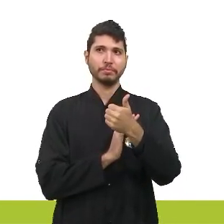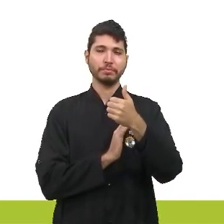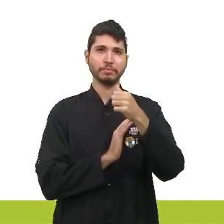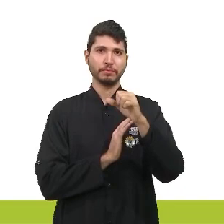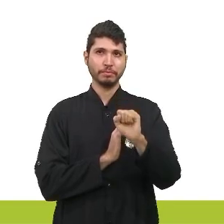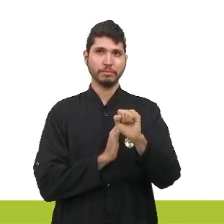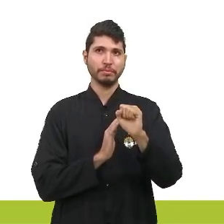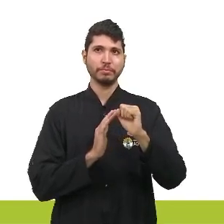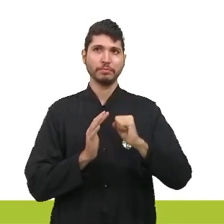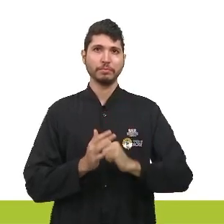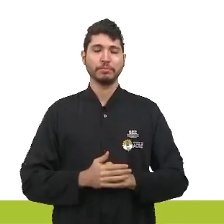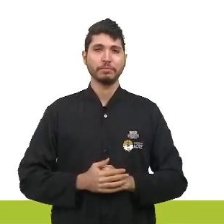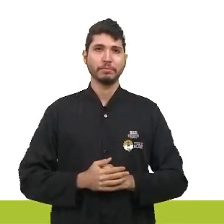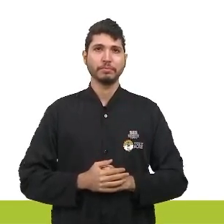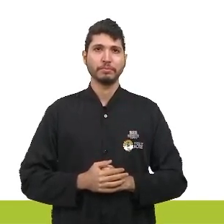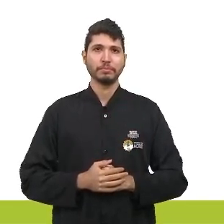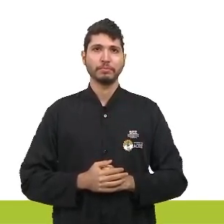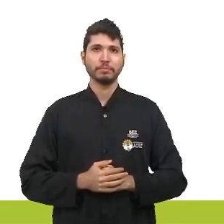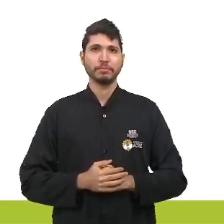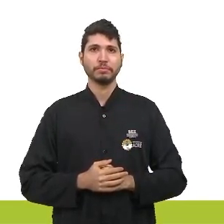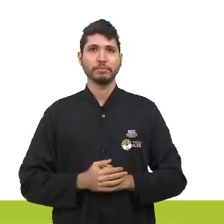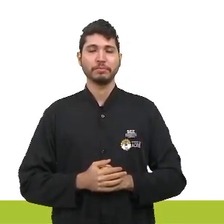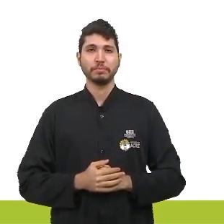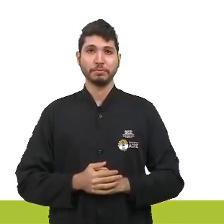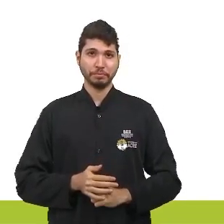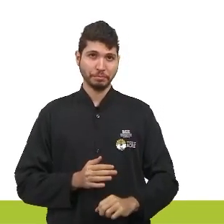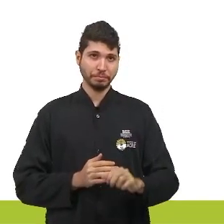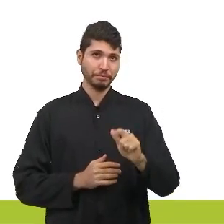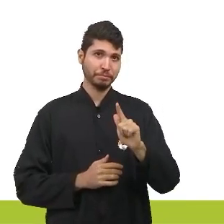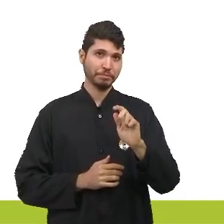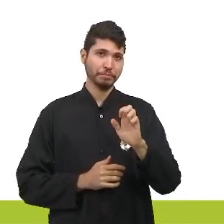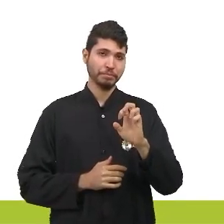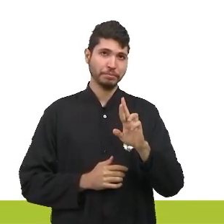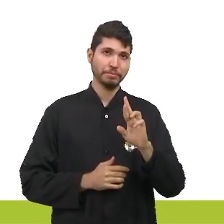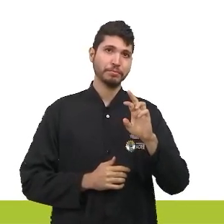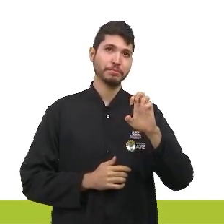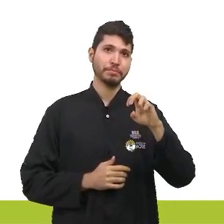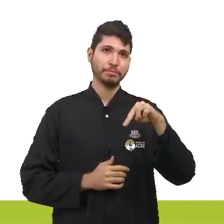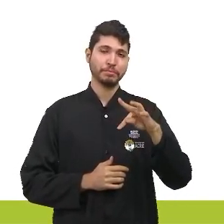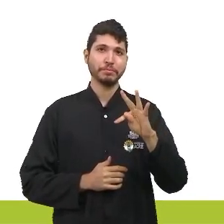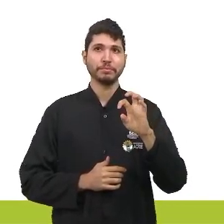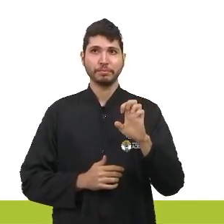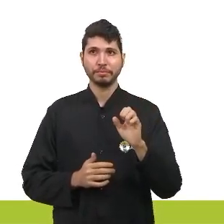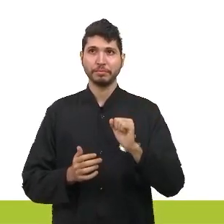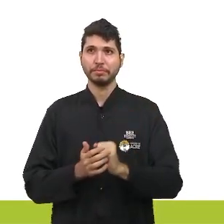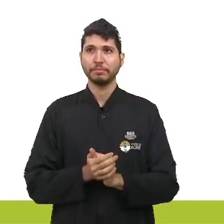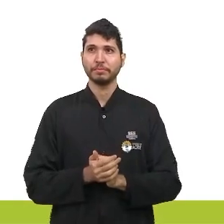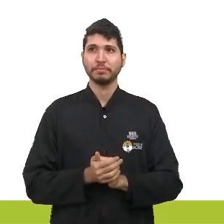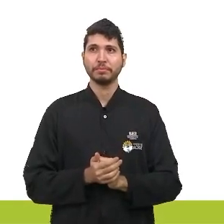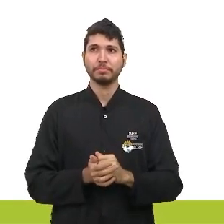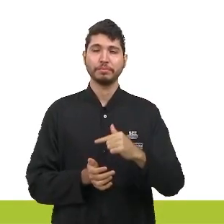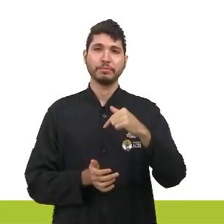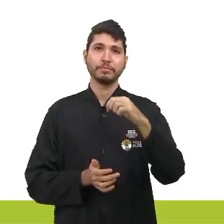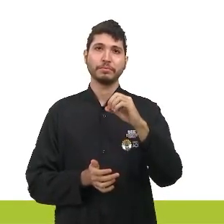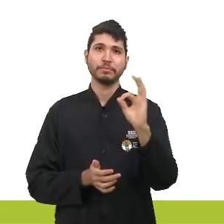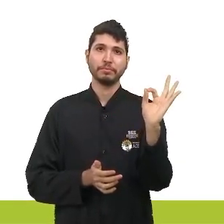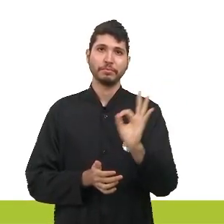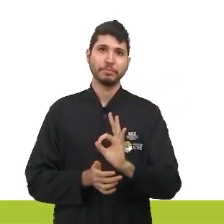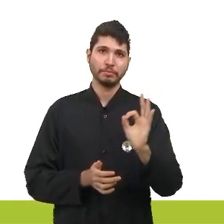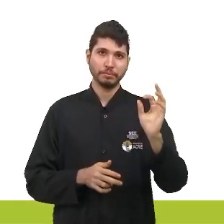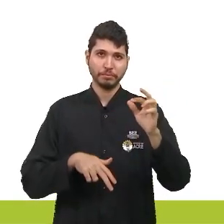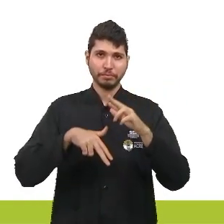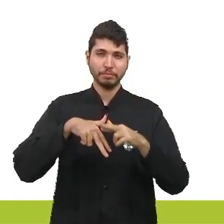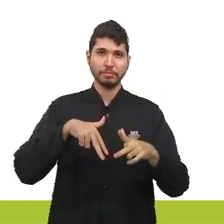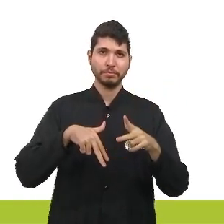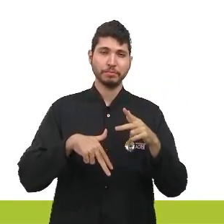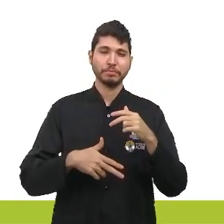O gerente de uma empresa sabe que 70% de seus funcionários são do sexo masculino. Então,